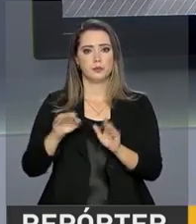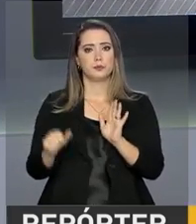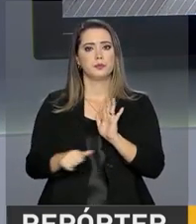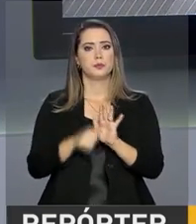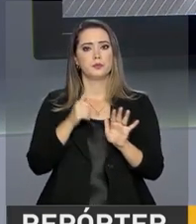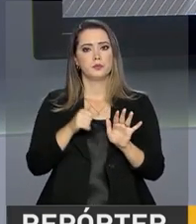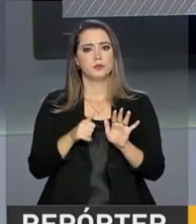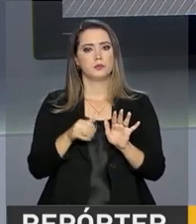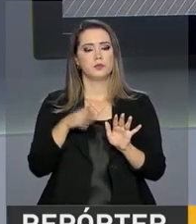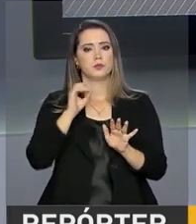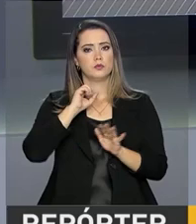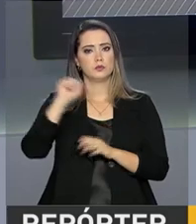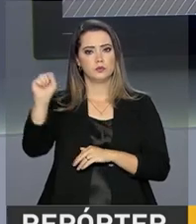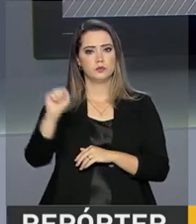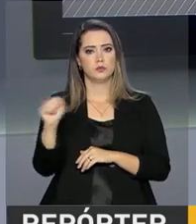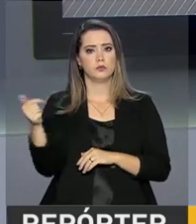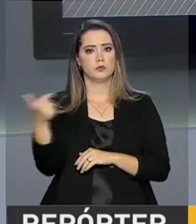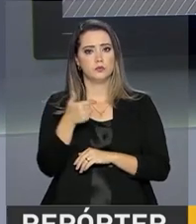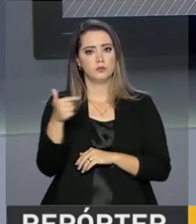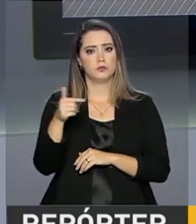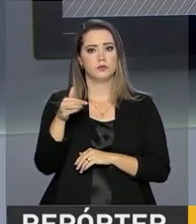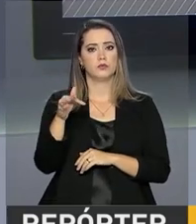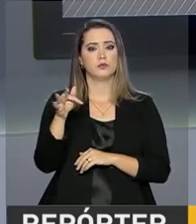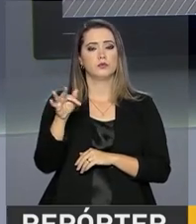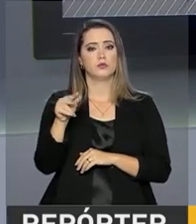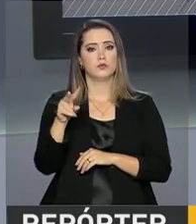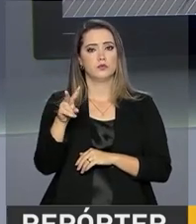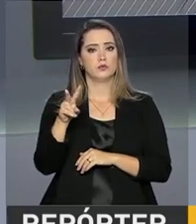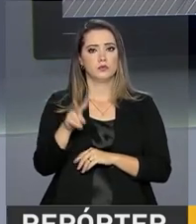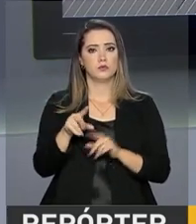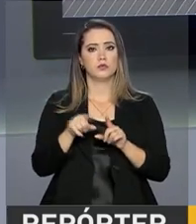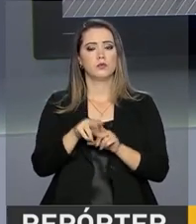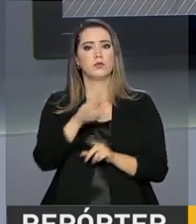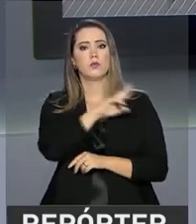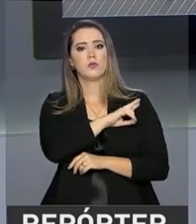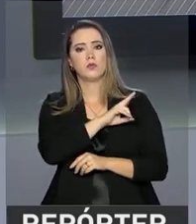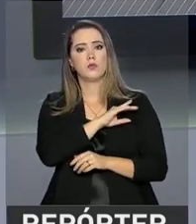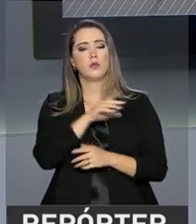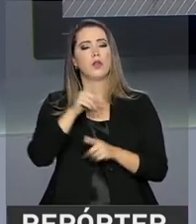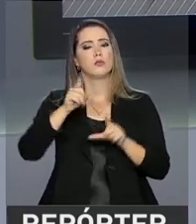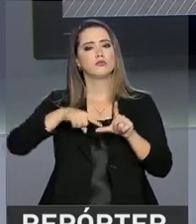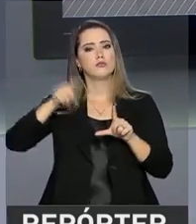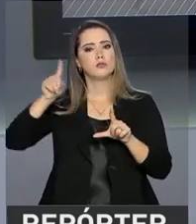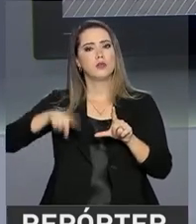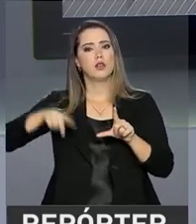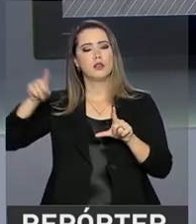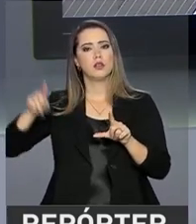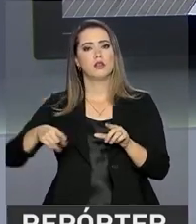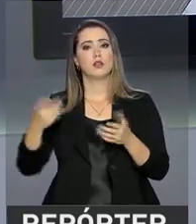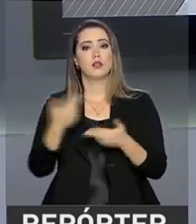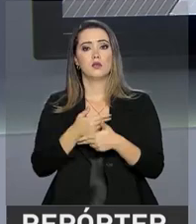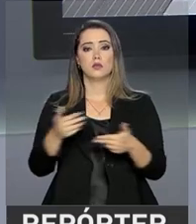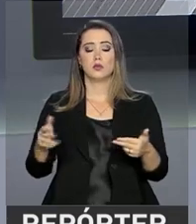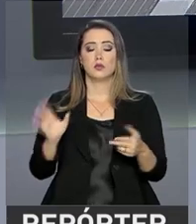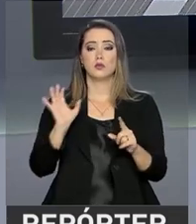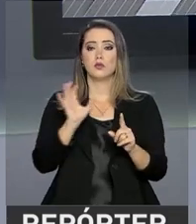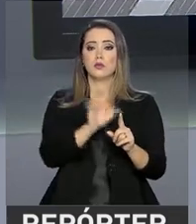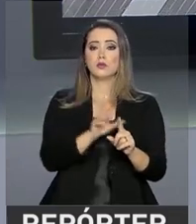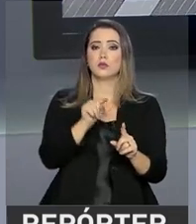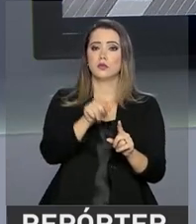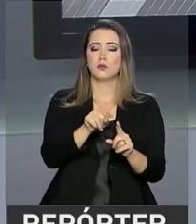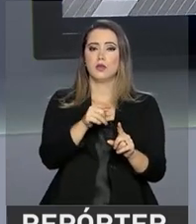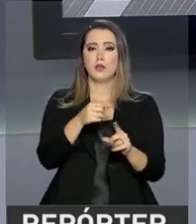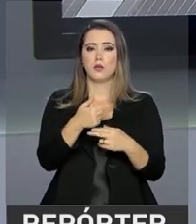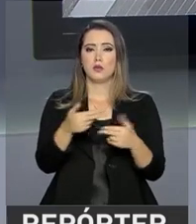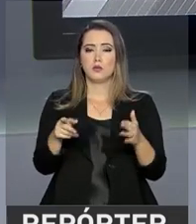cento na primeira prévia de abril segundo a fundação getúlio vargas responsável pelo indicador as matérias primas influenciaram a queda